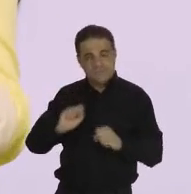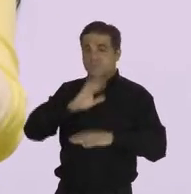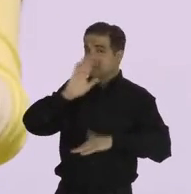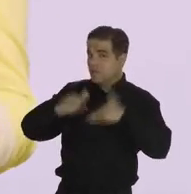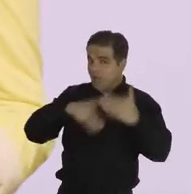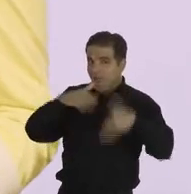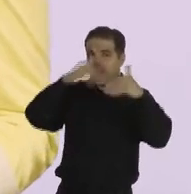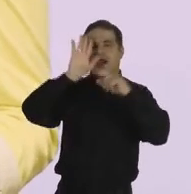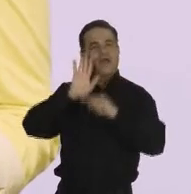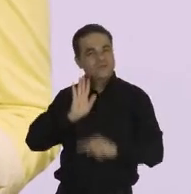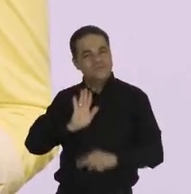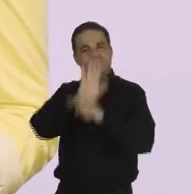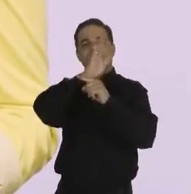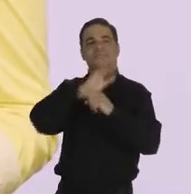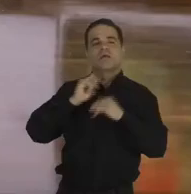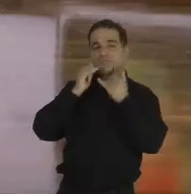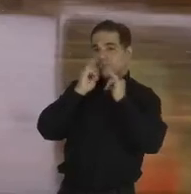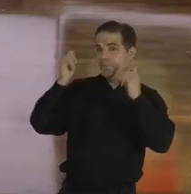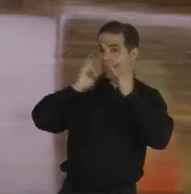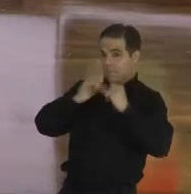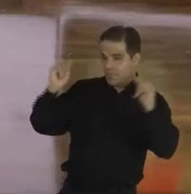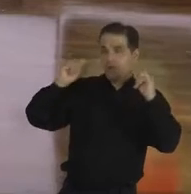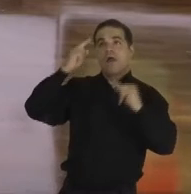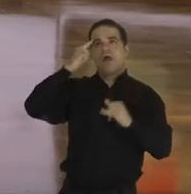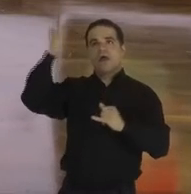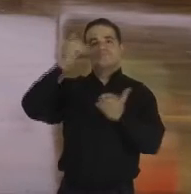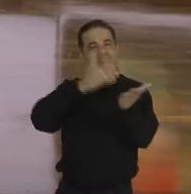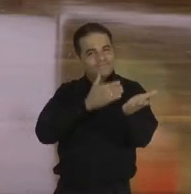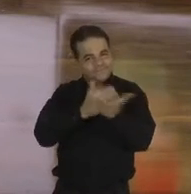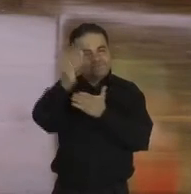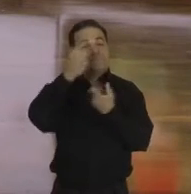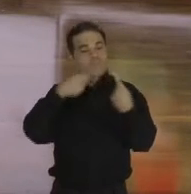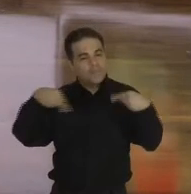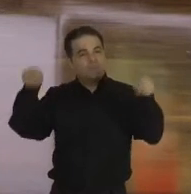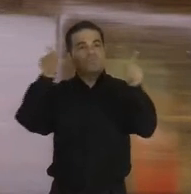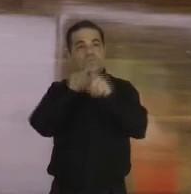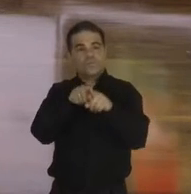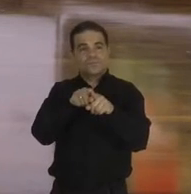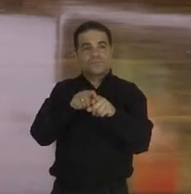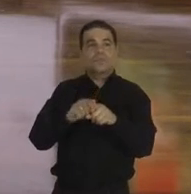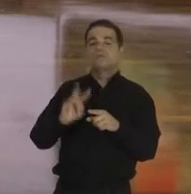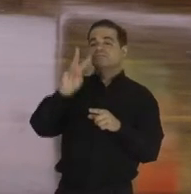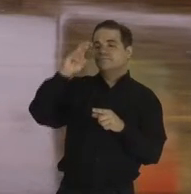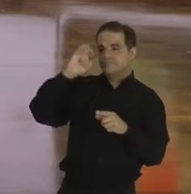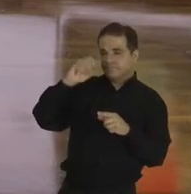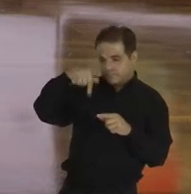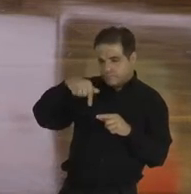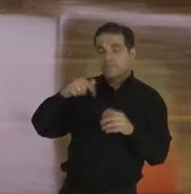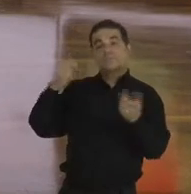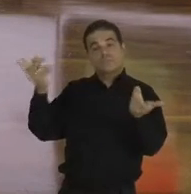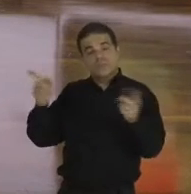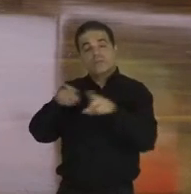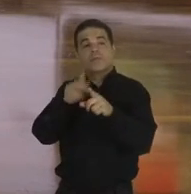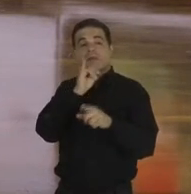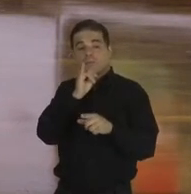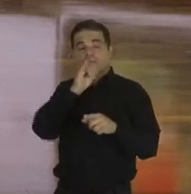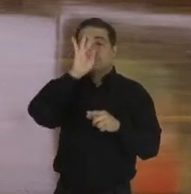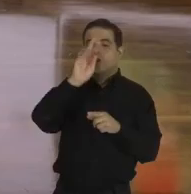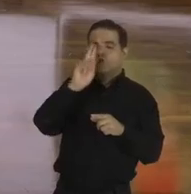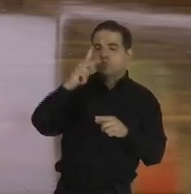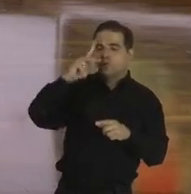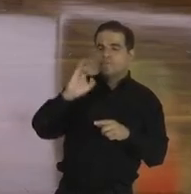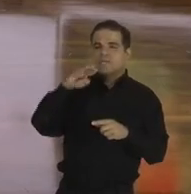alavancar ainda mais a eletrificação foi assim que surgiu a parceria com a WEG e Tupinambá por exemplo